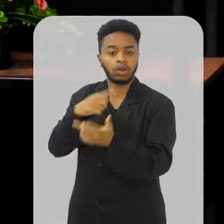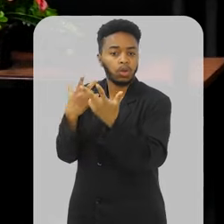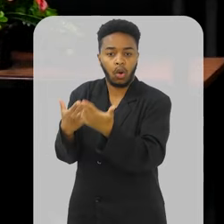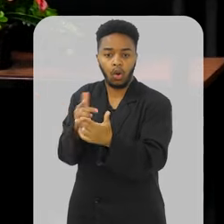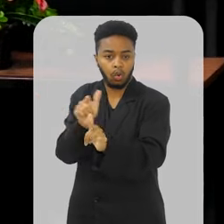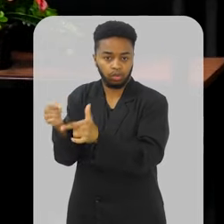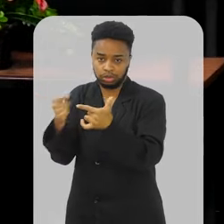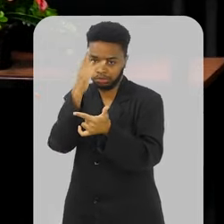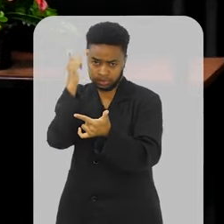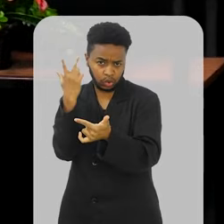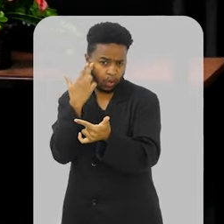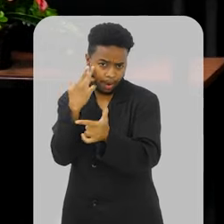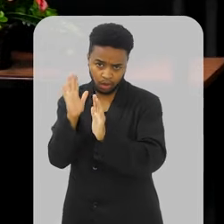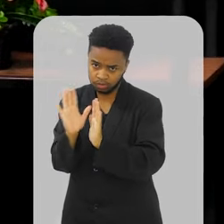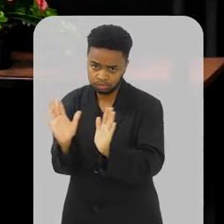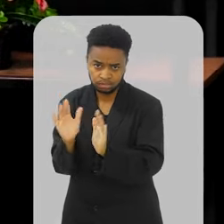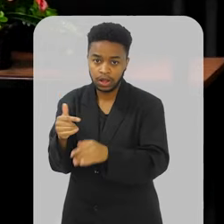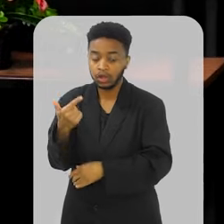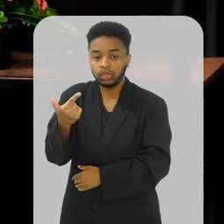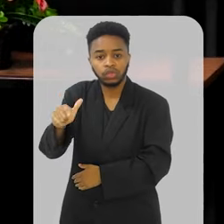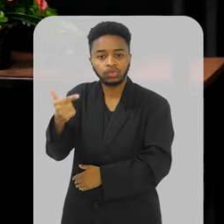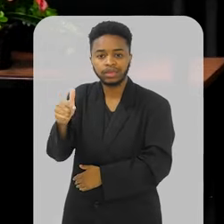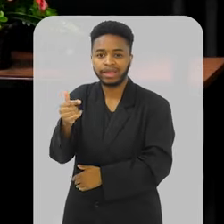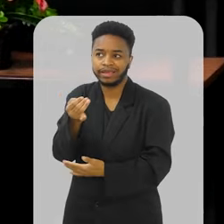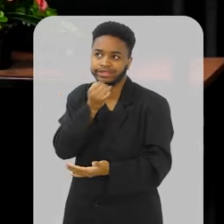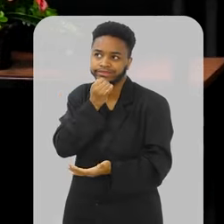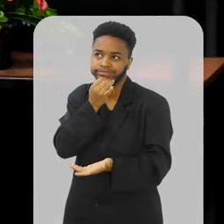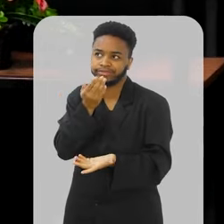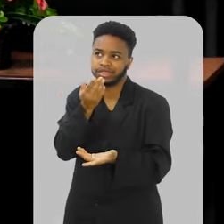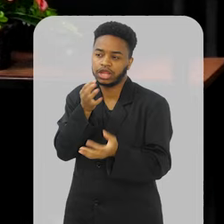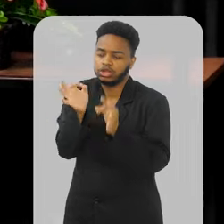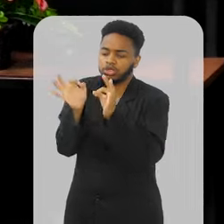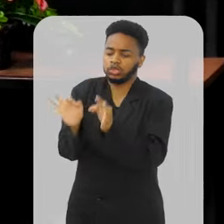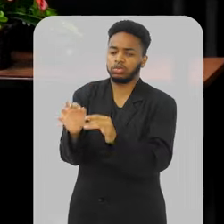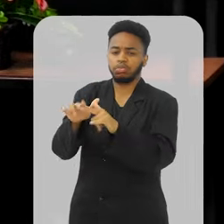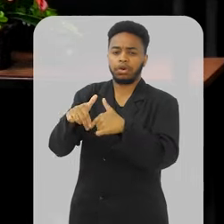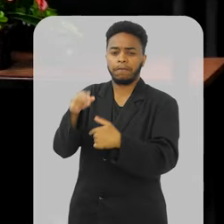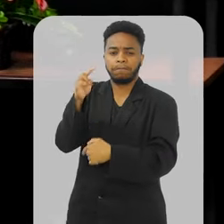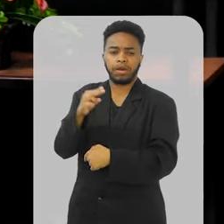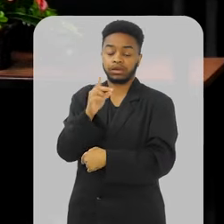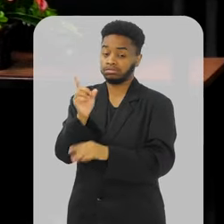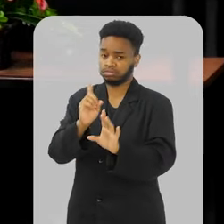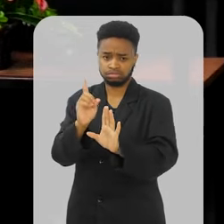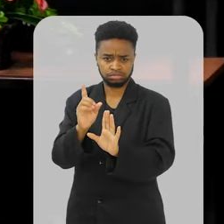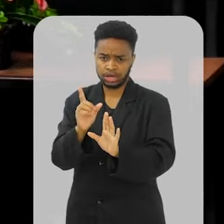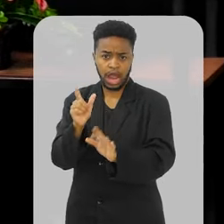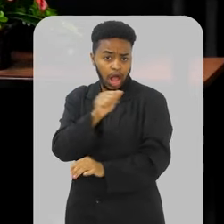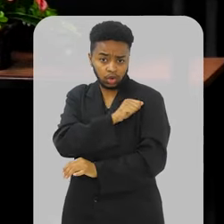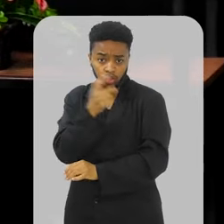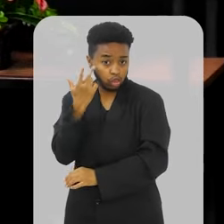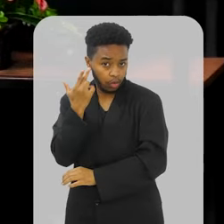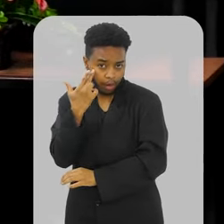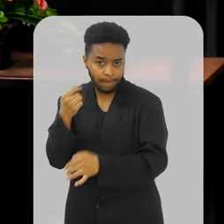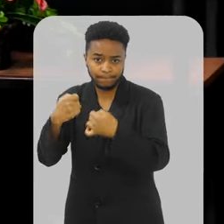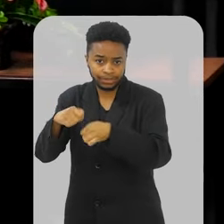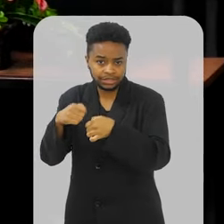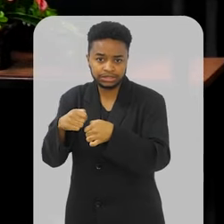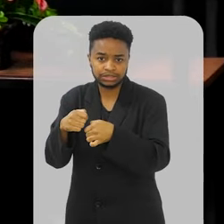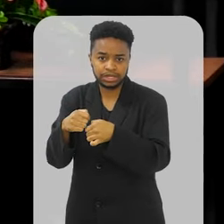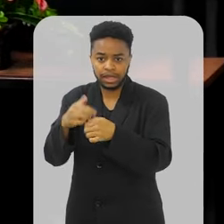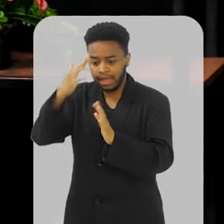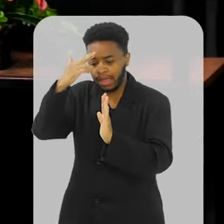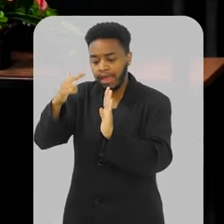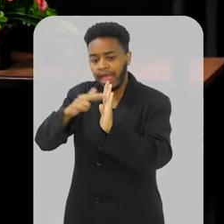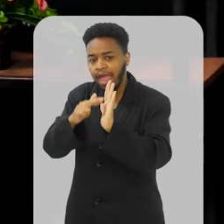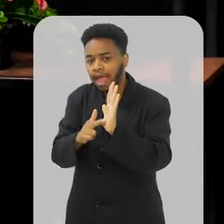normal você não tem né A a vamos dizer a dignidade eclesiástica não você é um aluno que tem que ser formado no